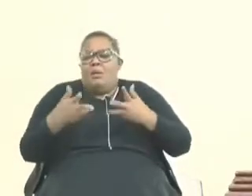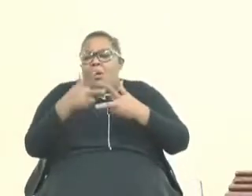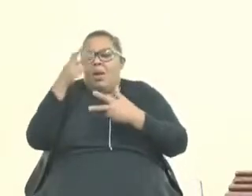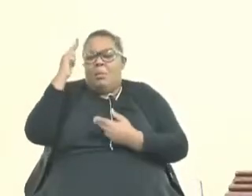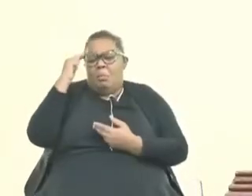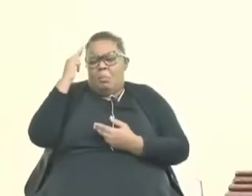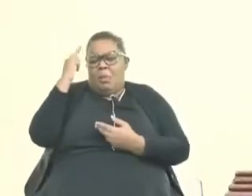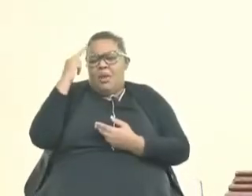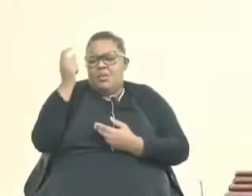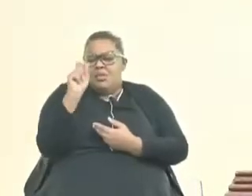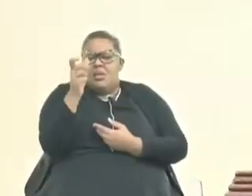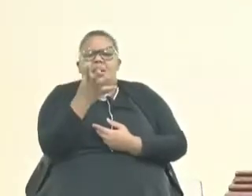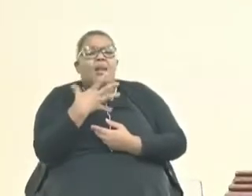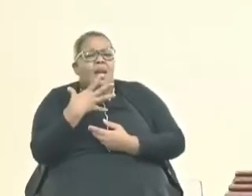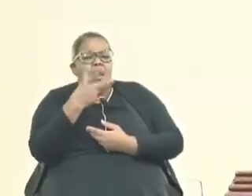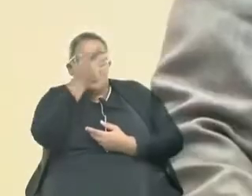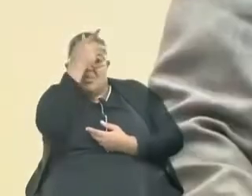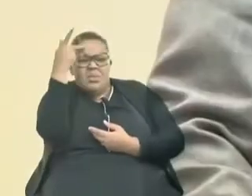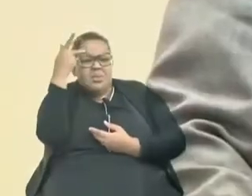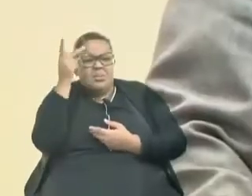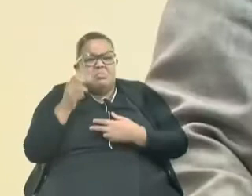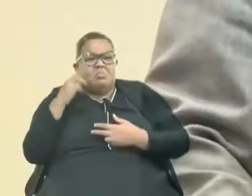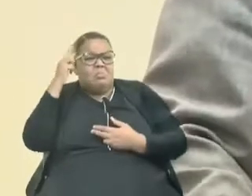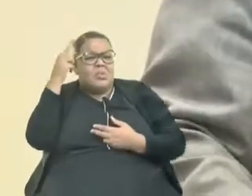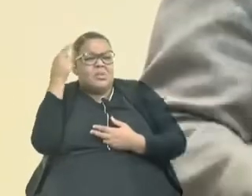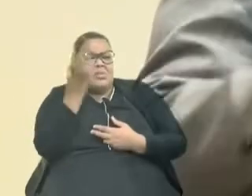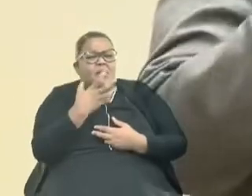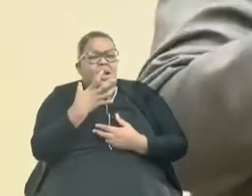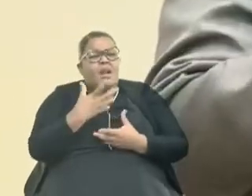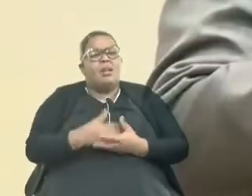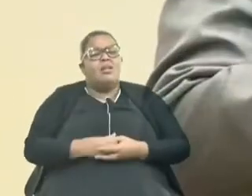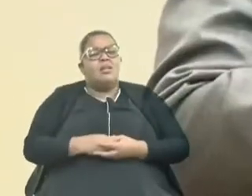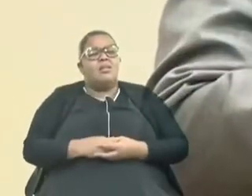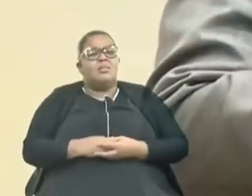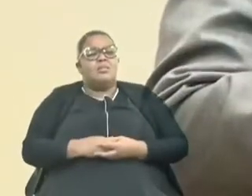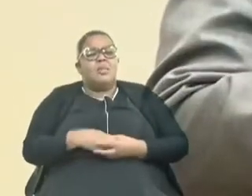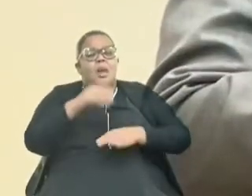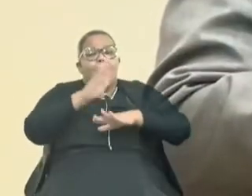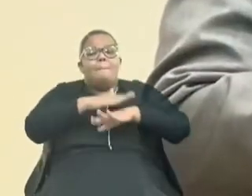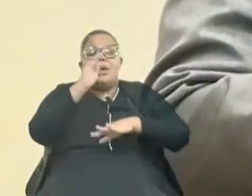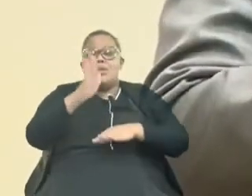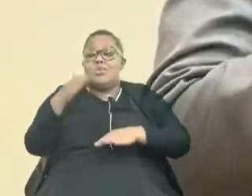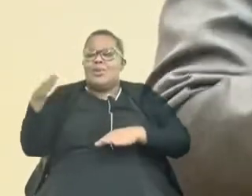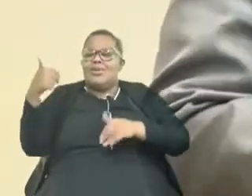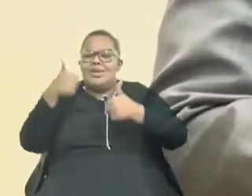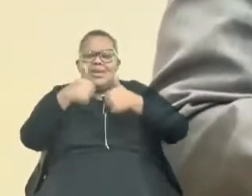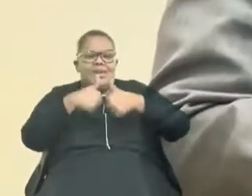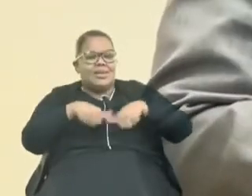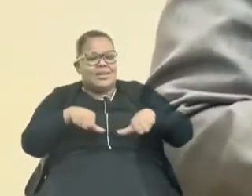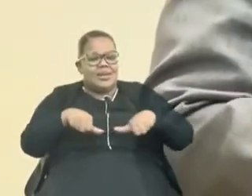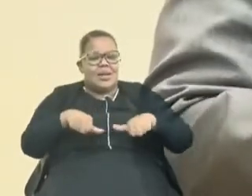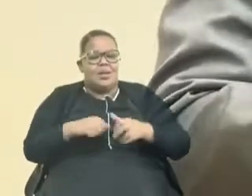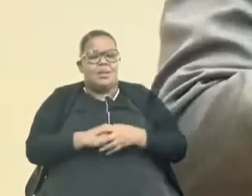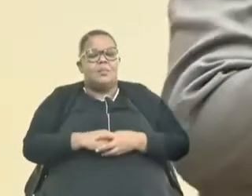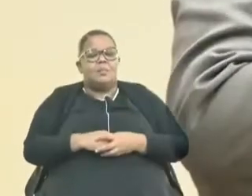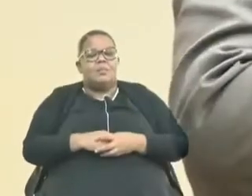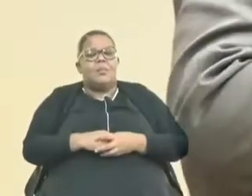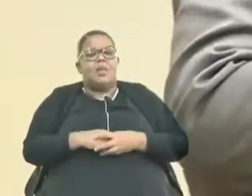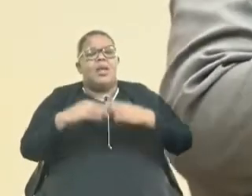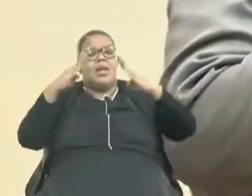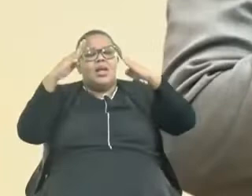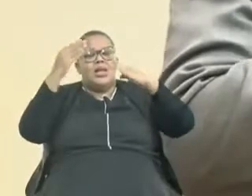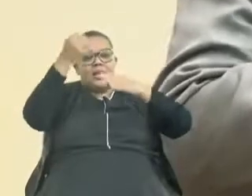própria escolha é bem verdade mas enquanto estivesse sob o comando seu do seu lar